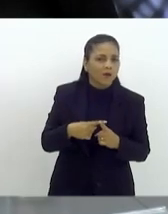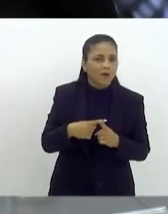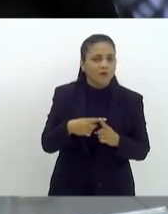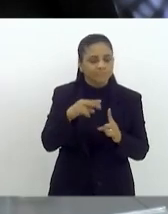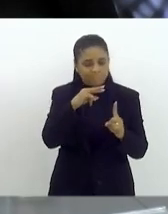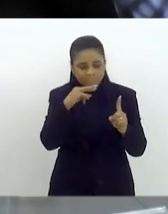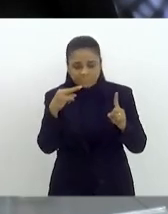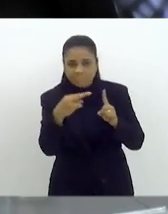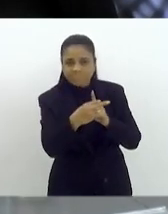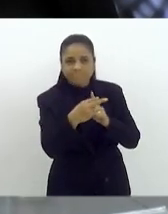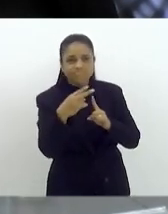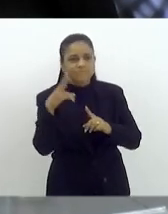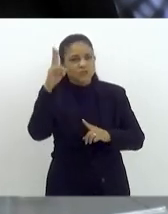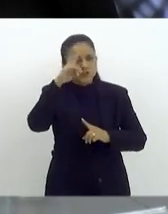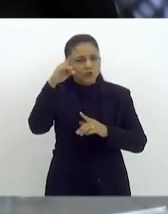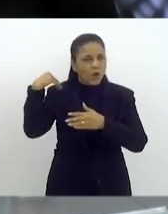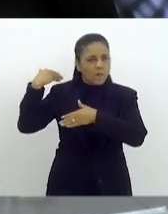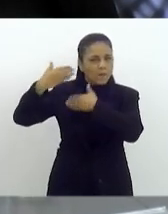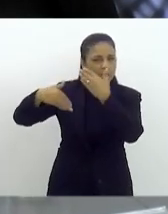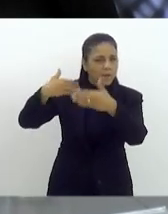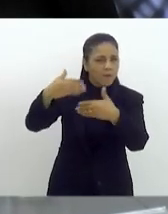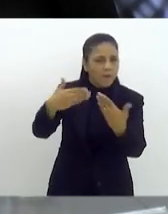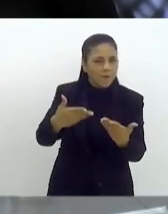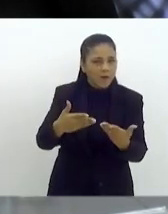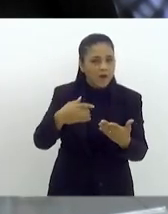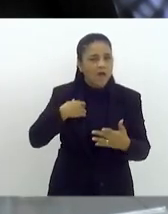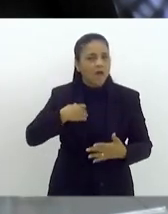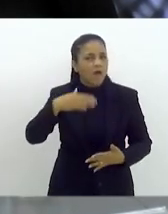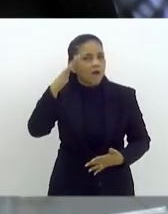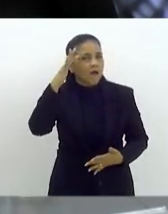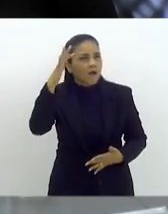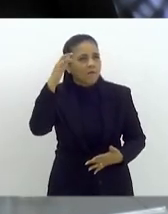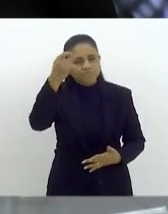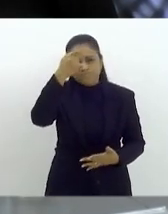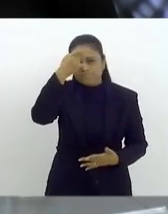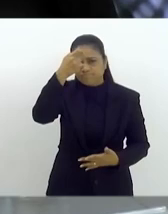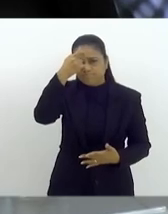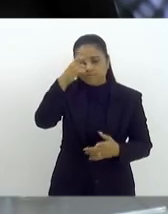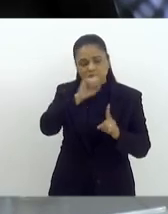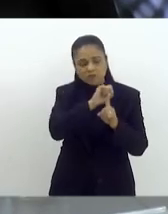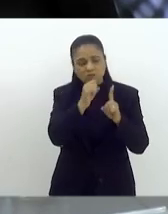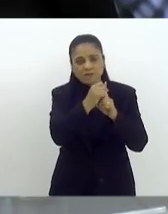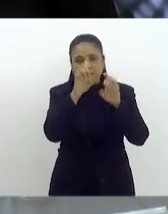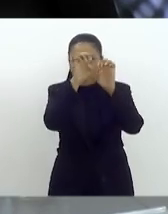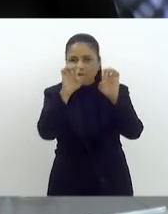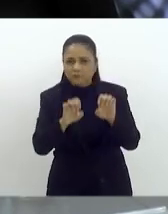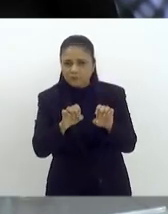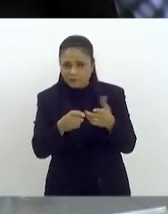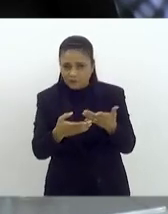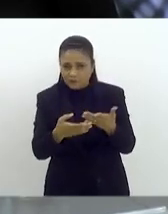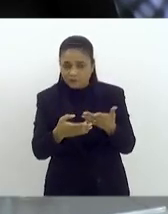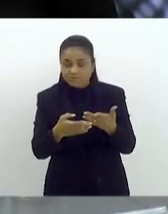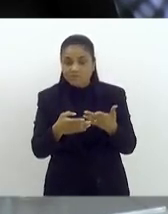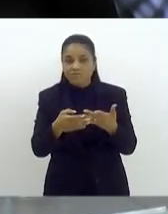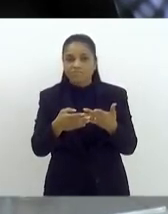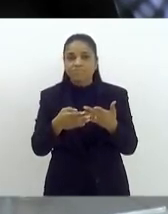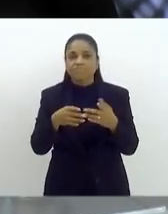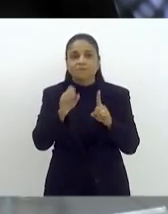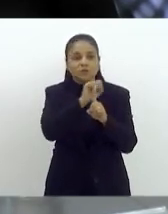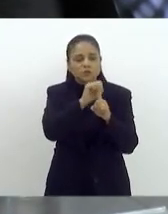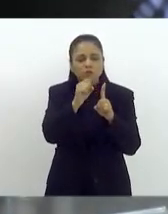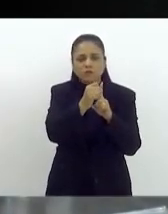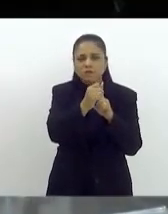abordagem histórica que permita refletir sobre a nossa própria estruturação da sociedade em que a gente tem uma sociedade